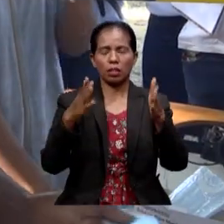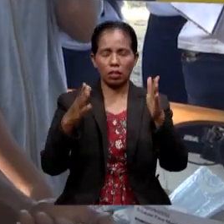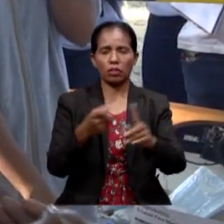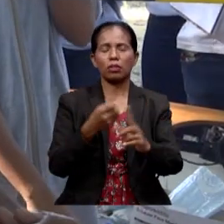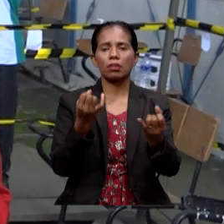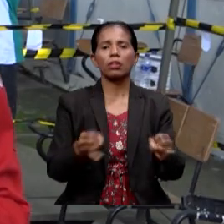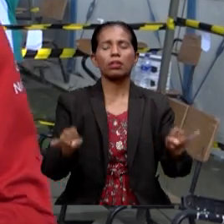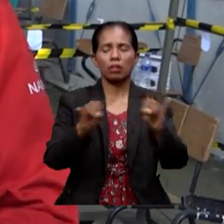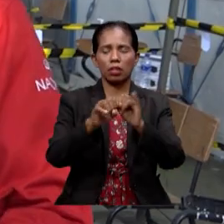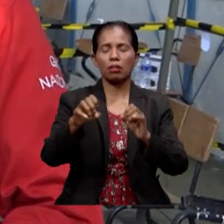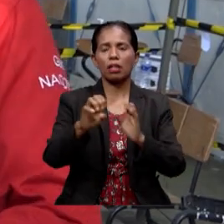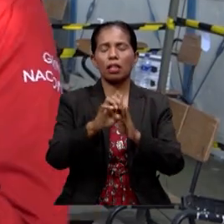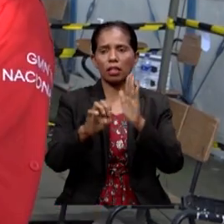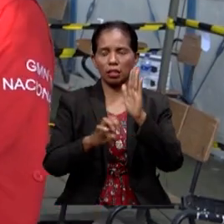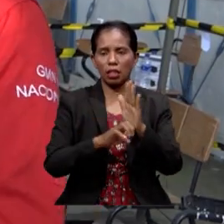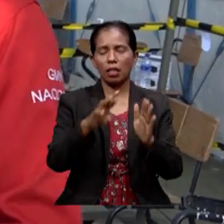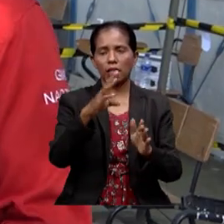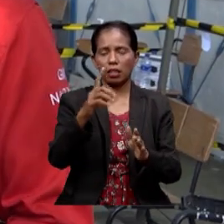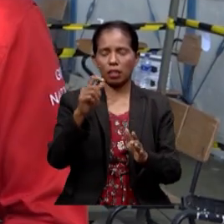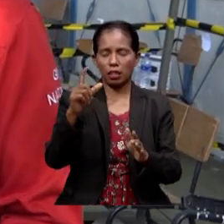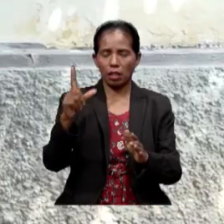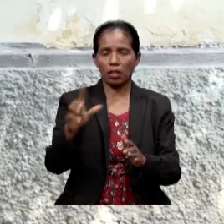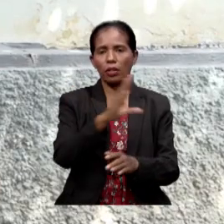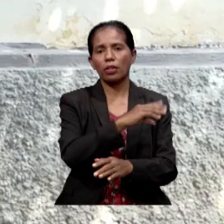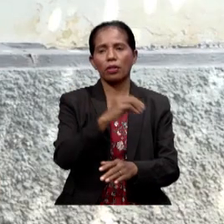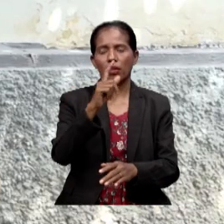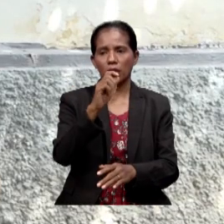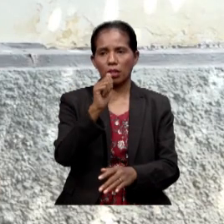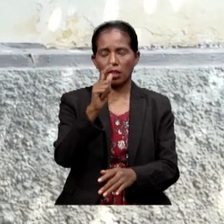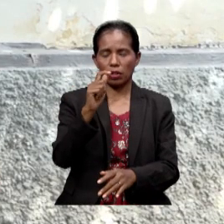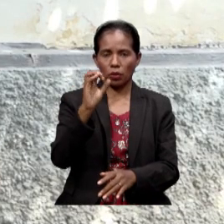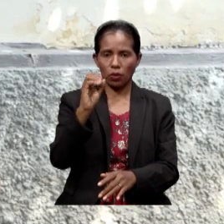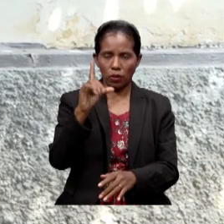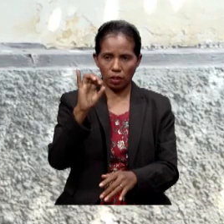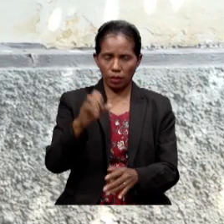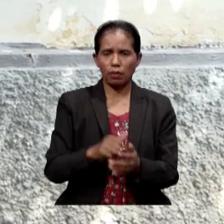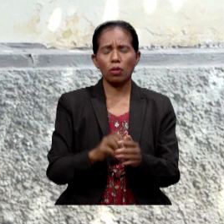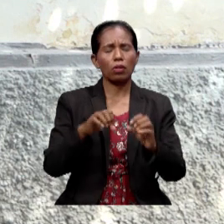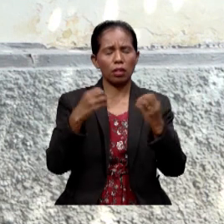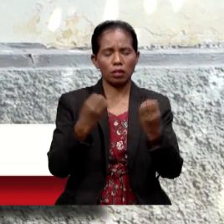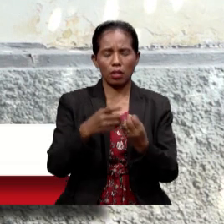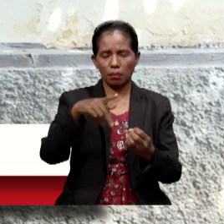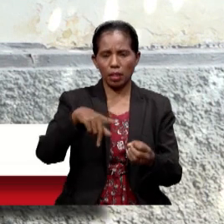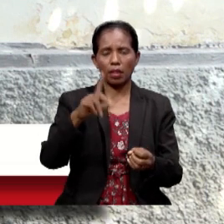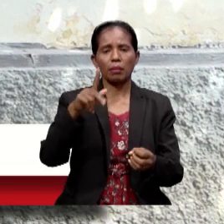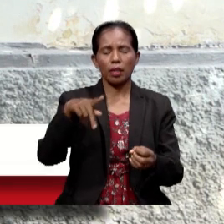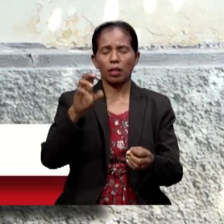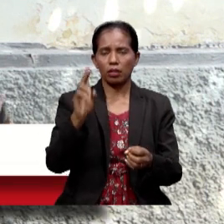instituição estado hanesang RTTL no tatoli. Organisam TLPU, considera ida ne discriminação.